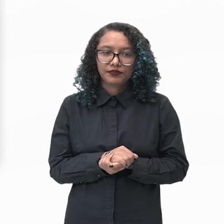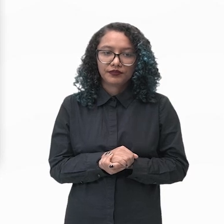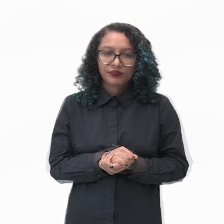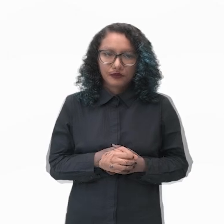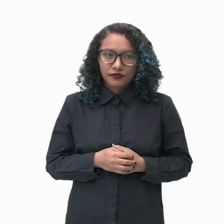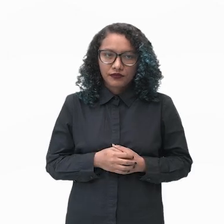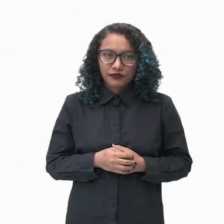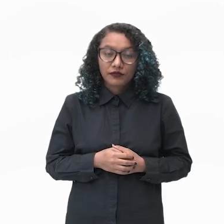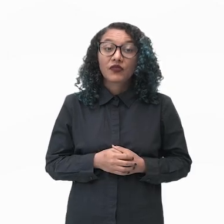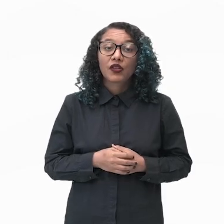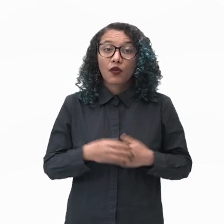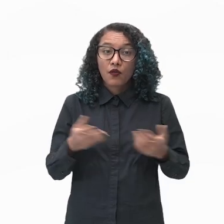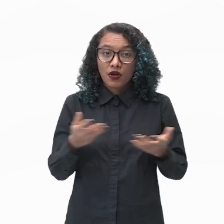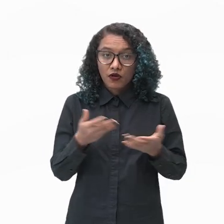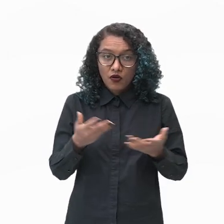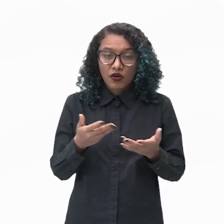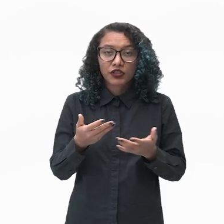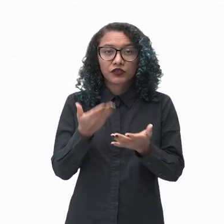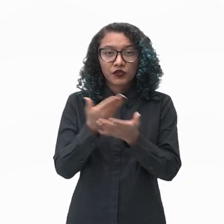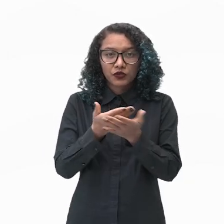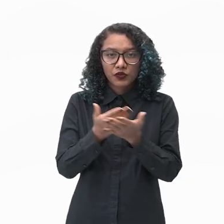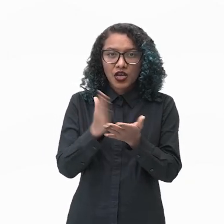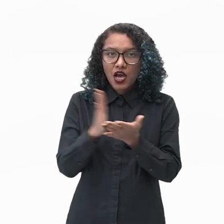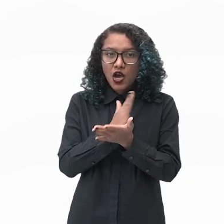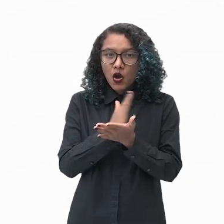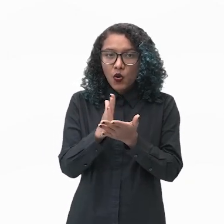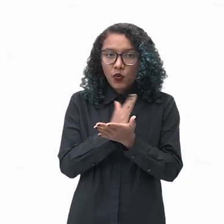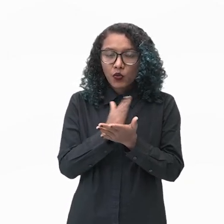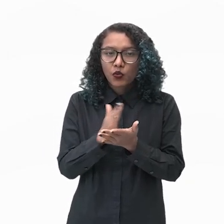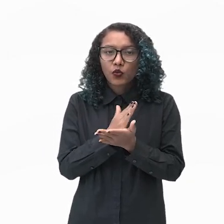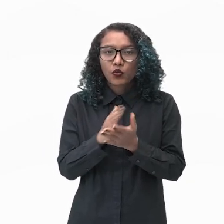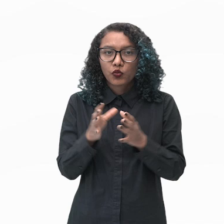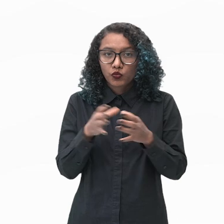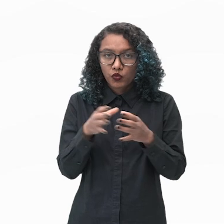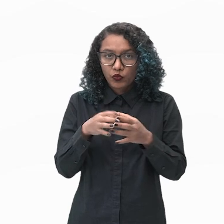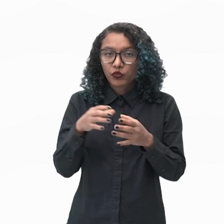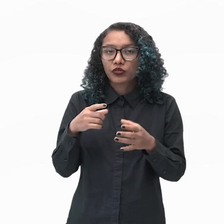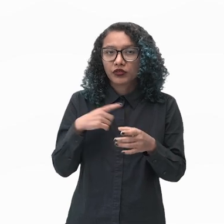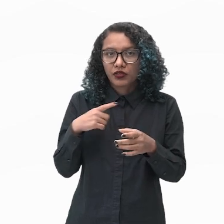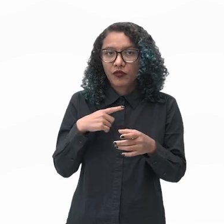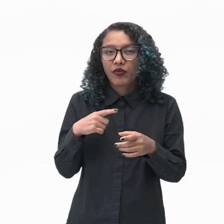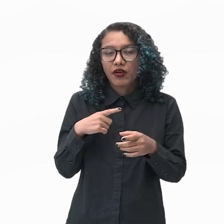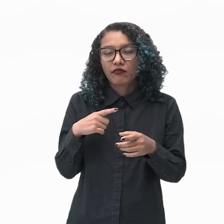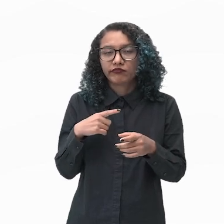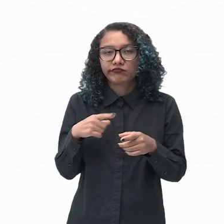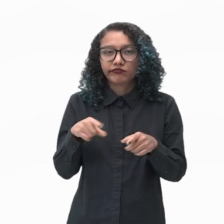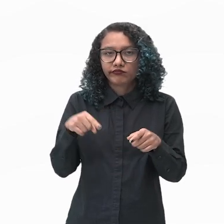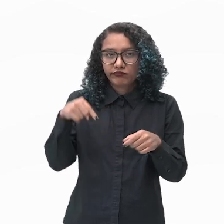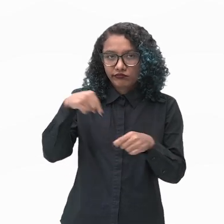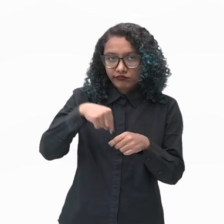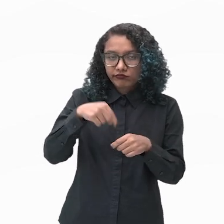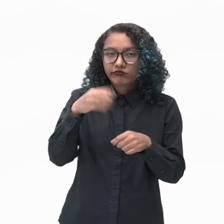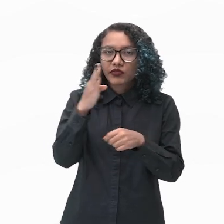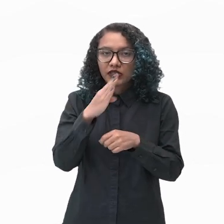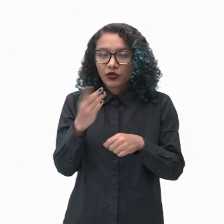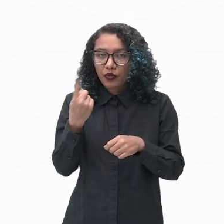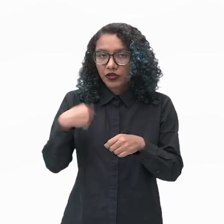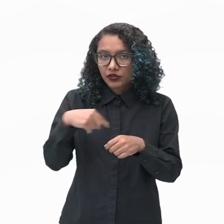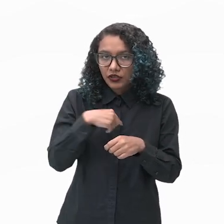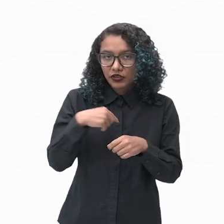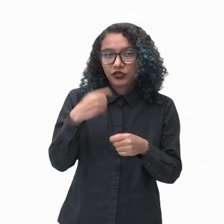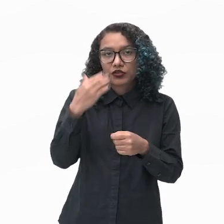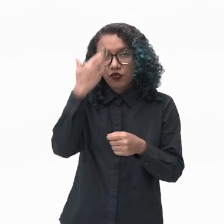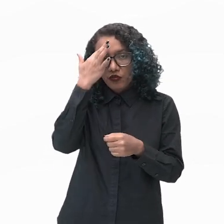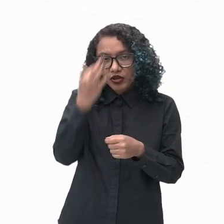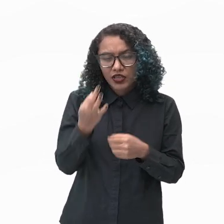que alguns movimentos que a gente tem aqui no Brasil, tá bom? Que são importantes para a gente compreender um pouco como